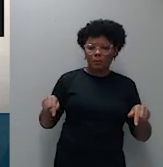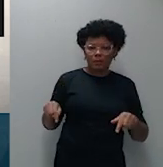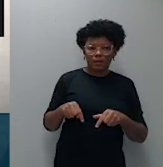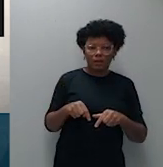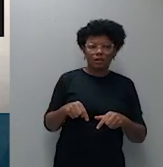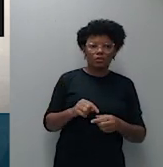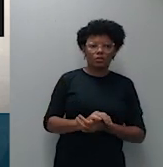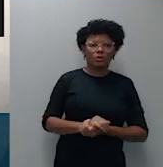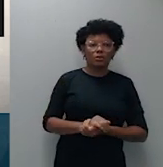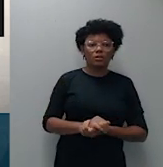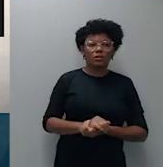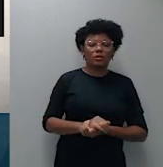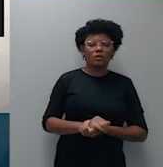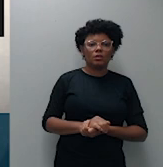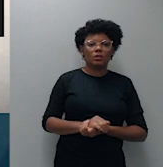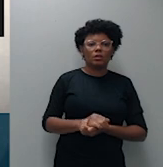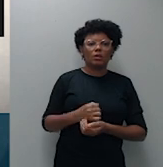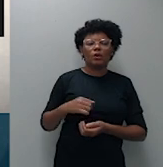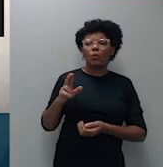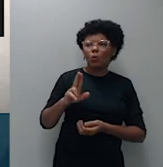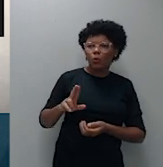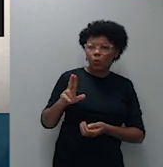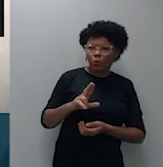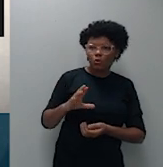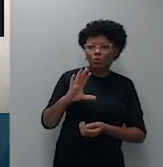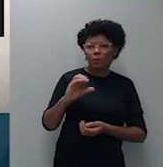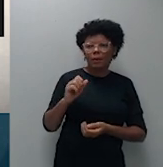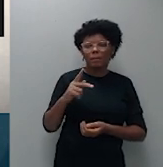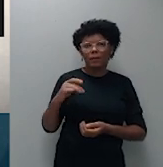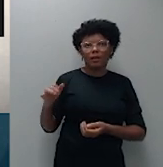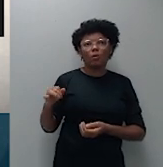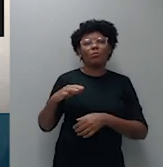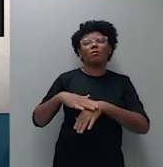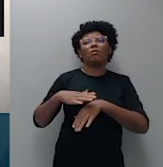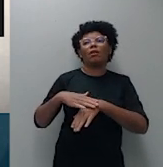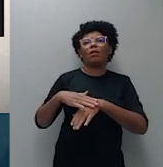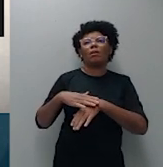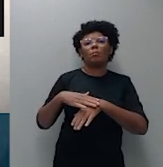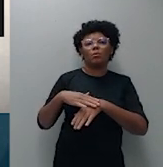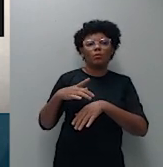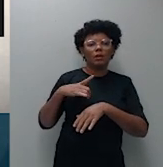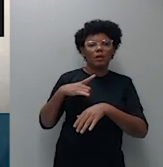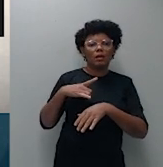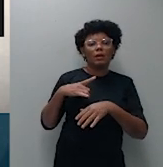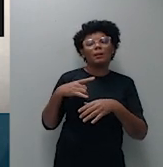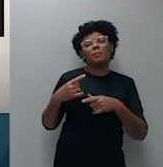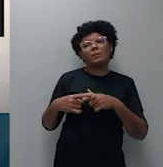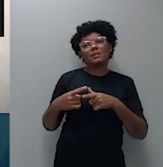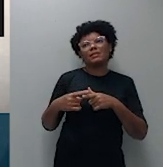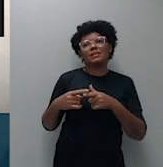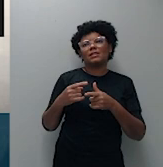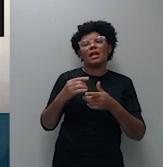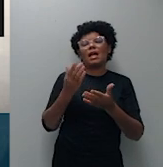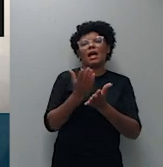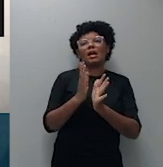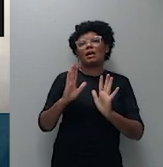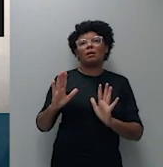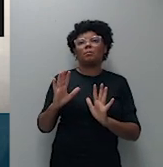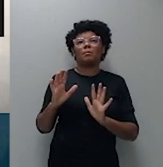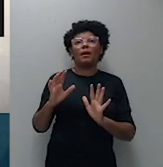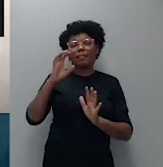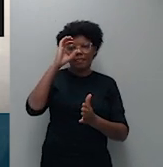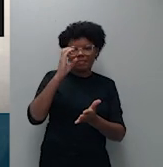imóvel mediante usucapião descabimento deve ser rechaçada a tese